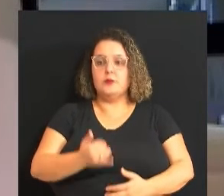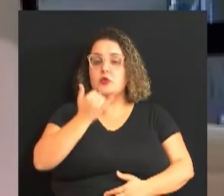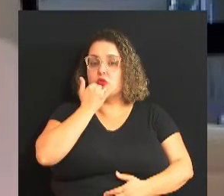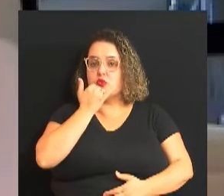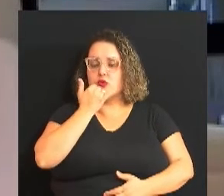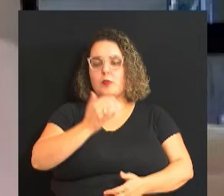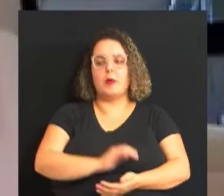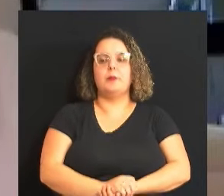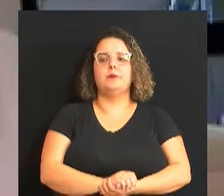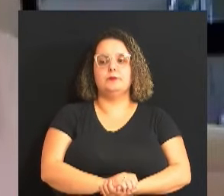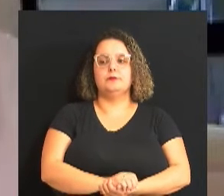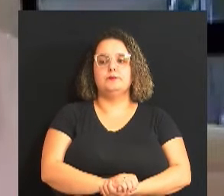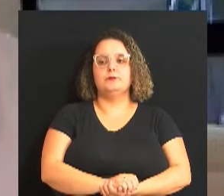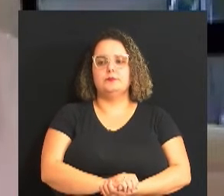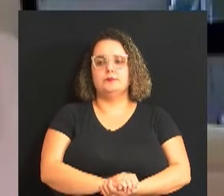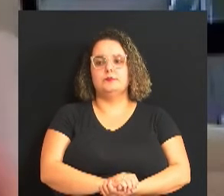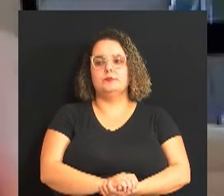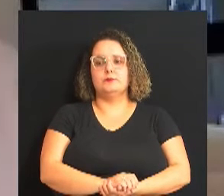pega uma